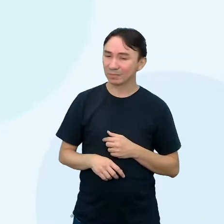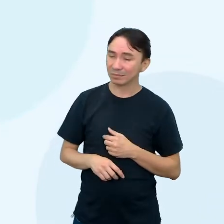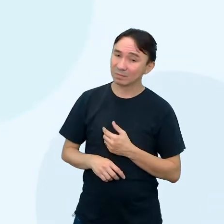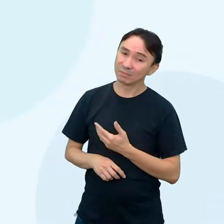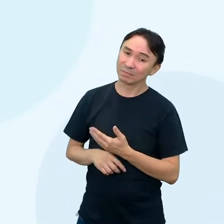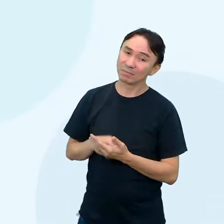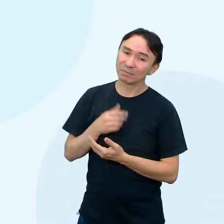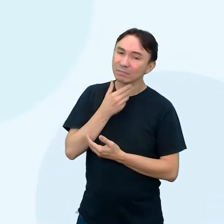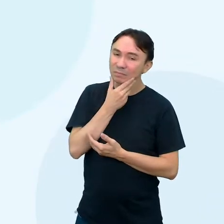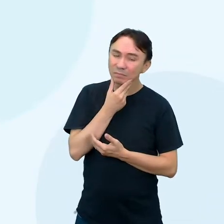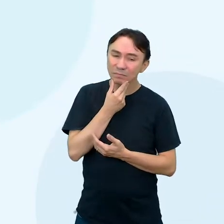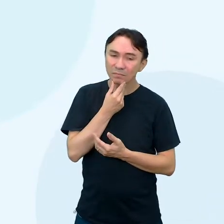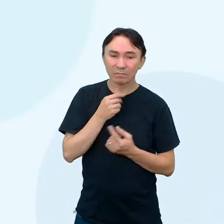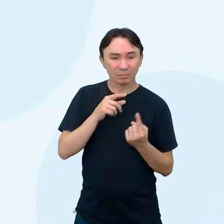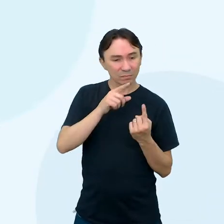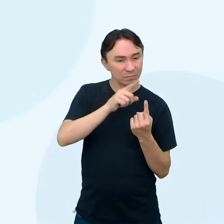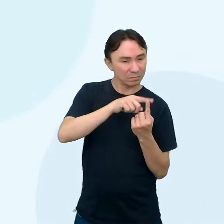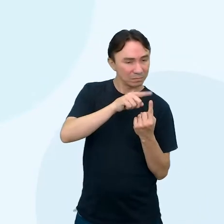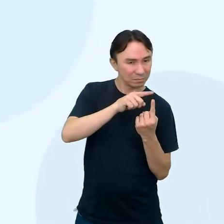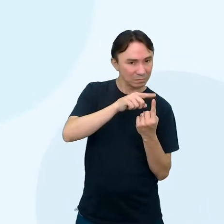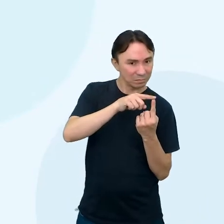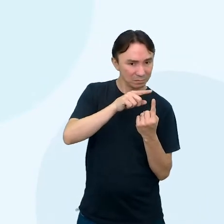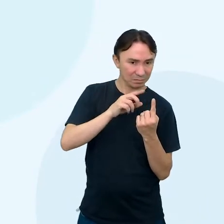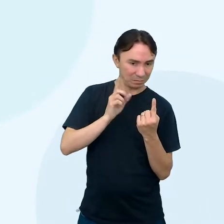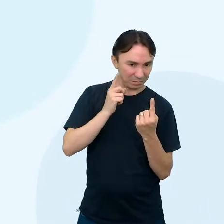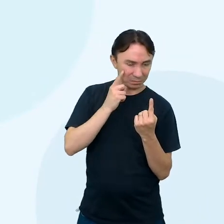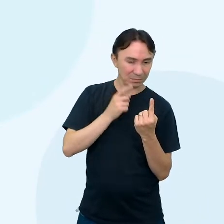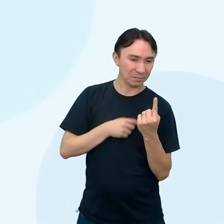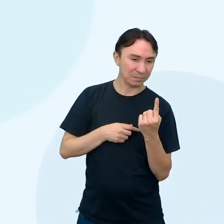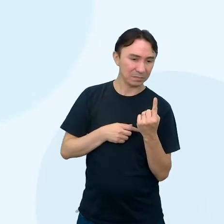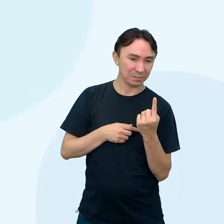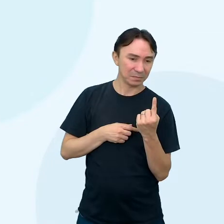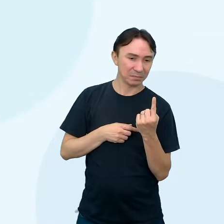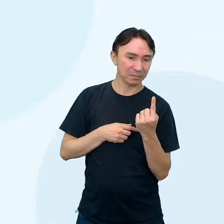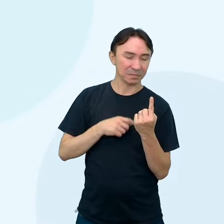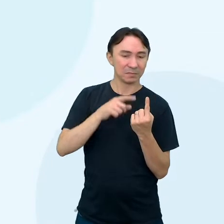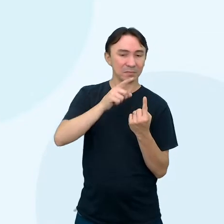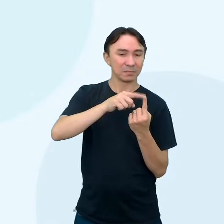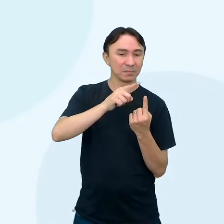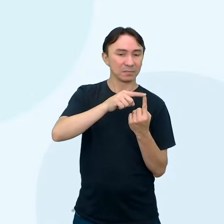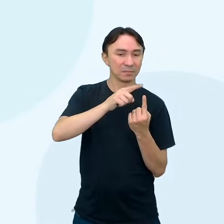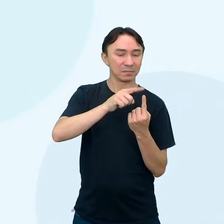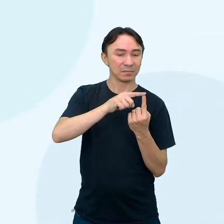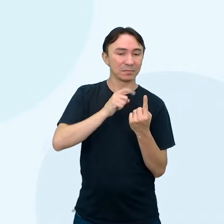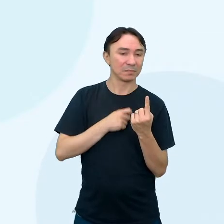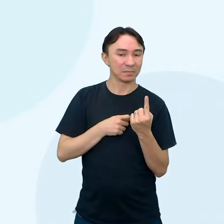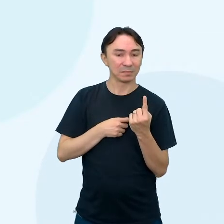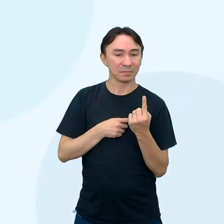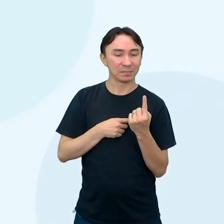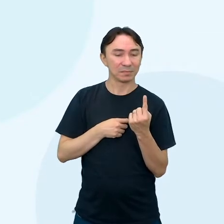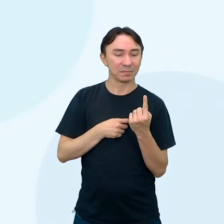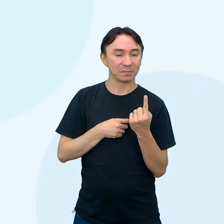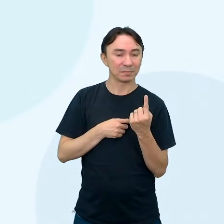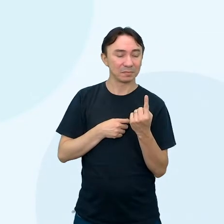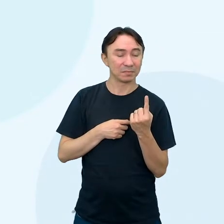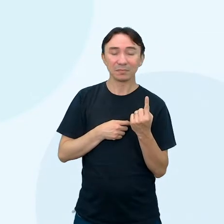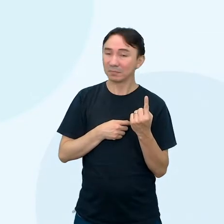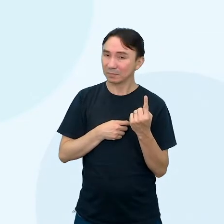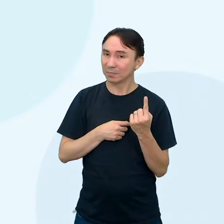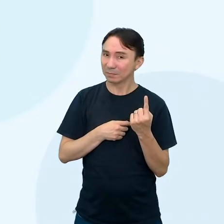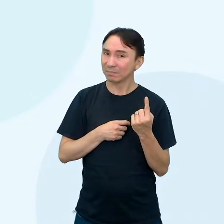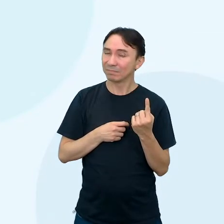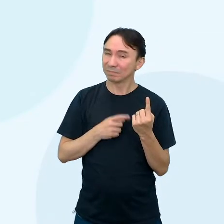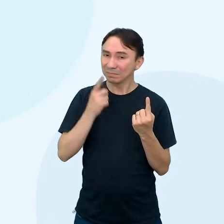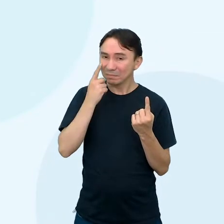Então ali, num primeiro momento, essa primeira figura que está mais próxima aí de você, né? Nesse canto, aí a gente vai ver,